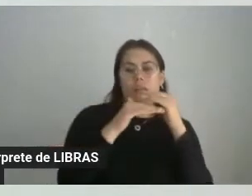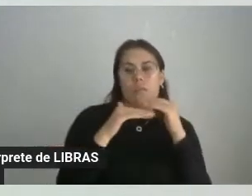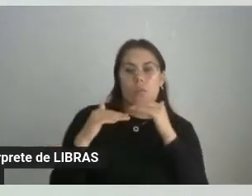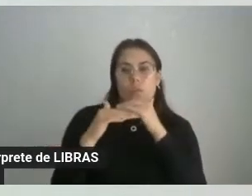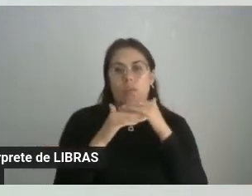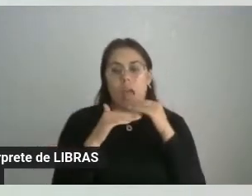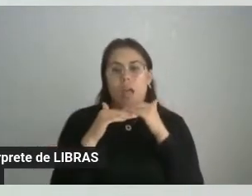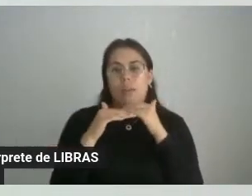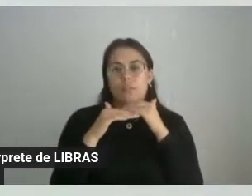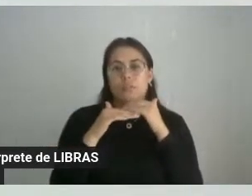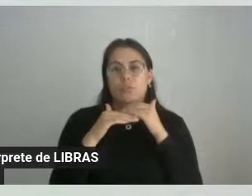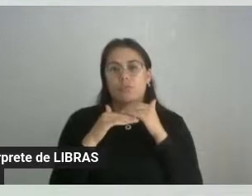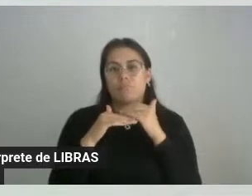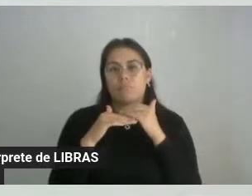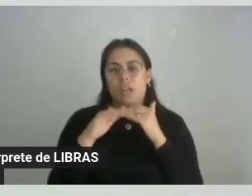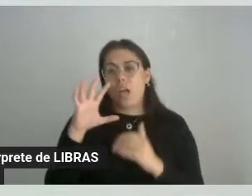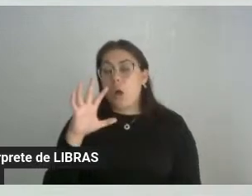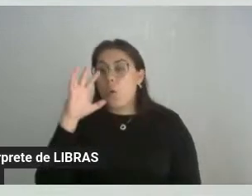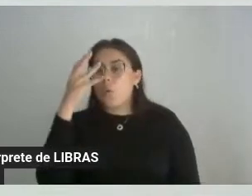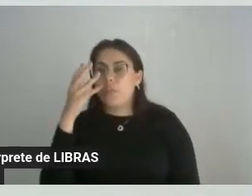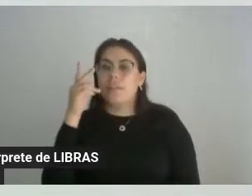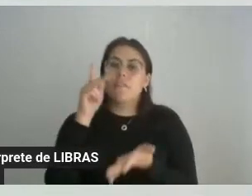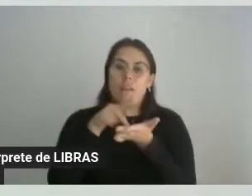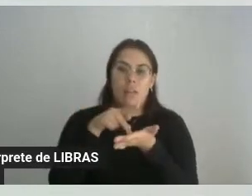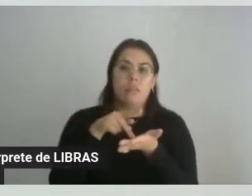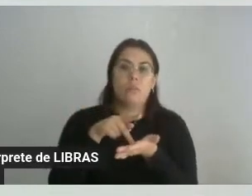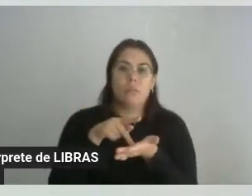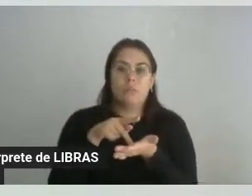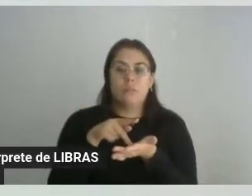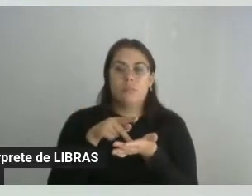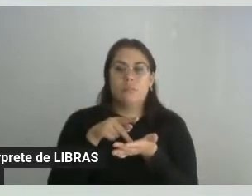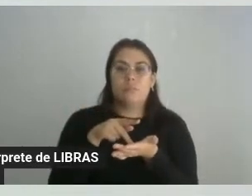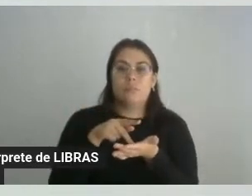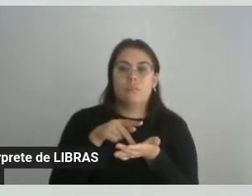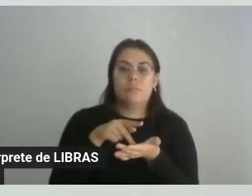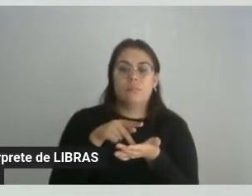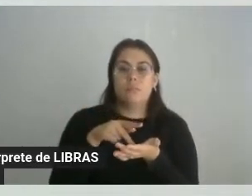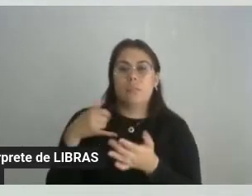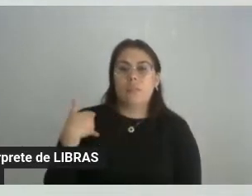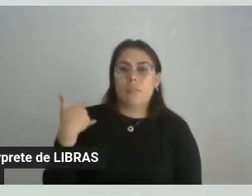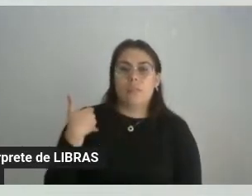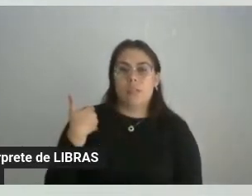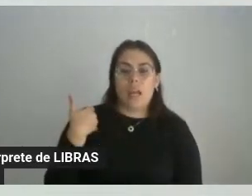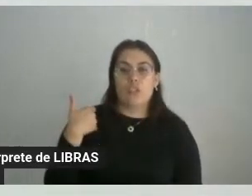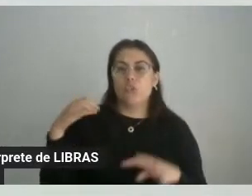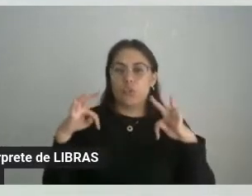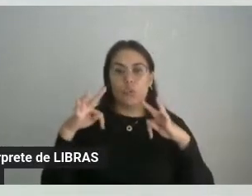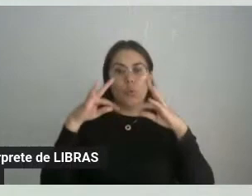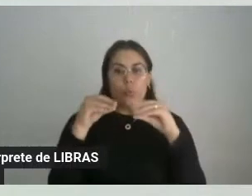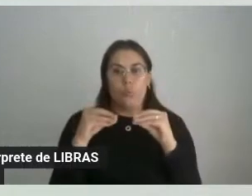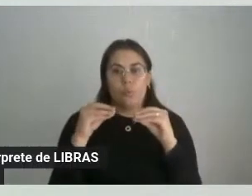de maneira concreta nos relacionamentos, para além das faixas etárias dos bem pequenos, não é?